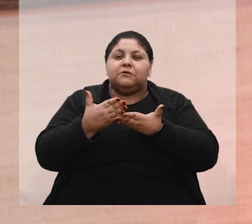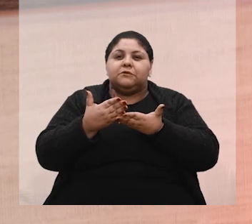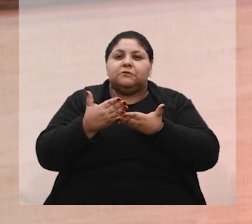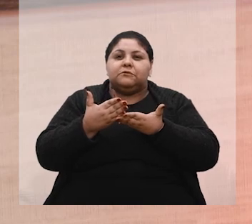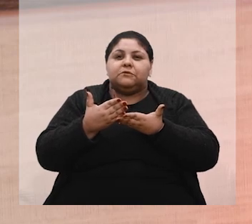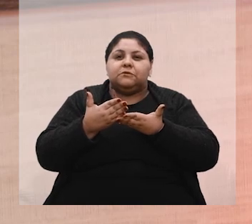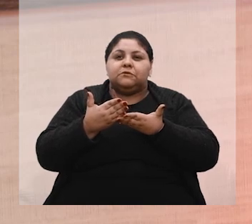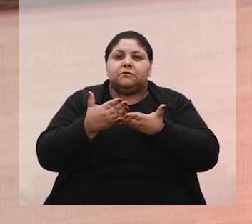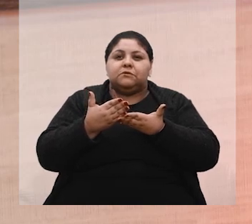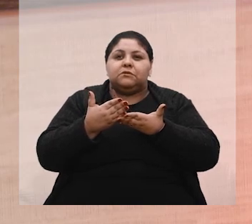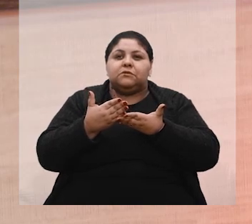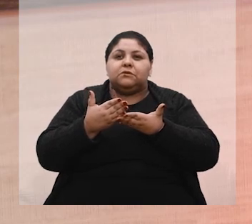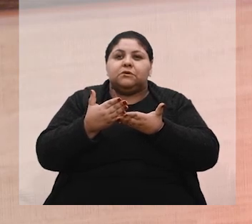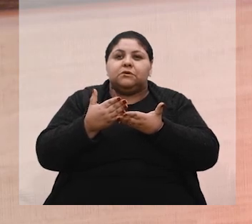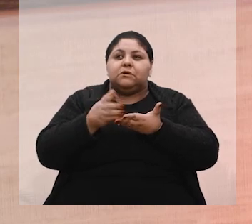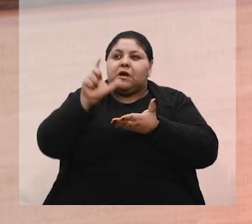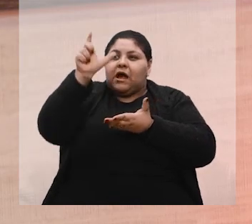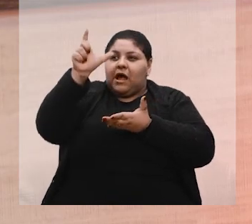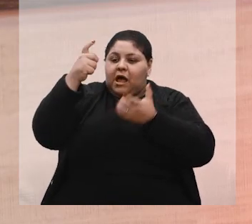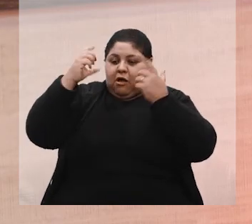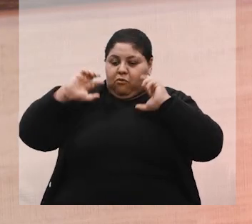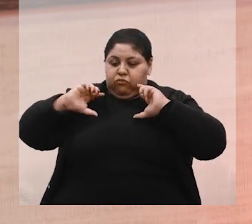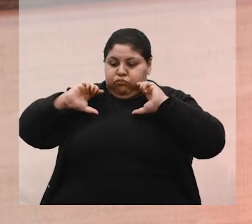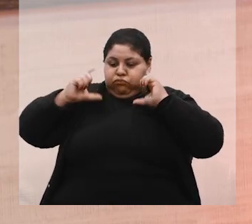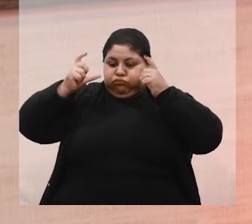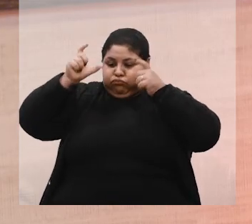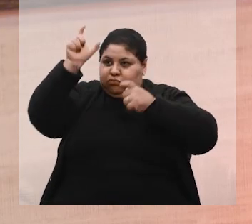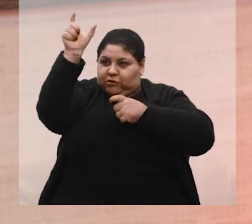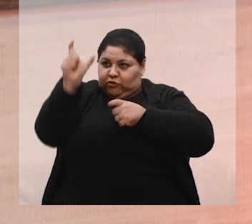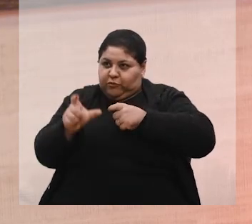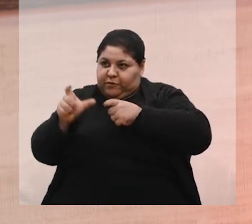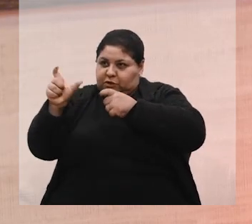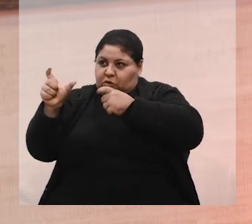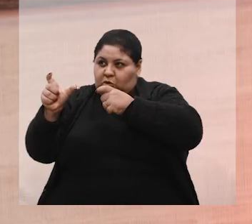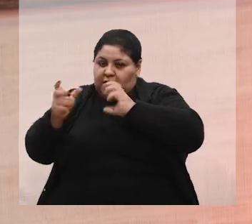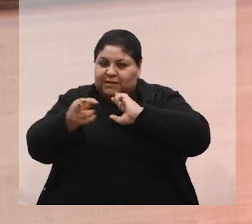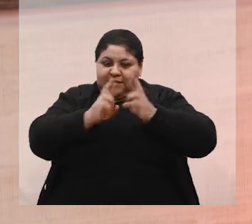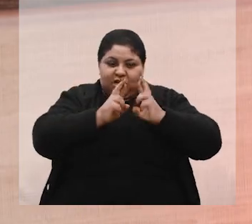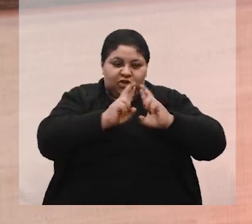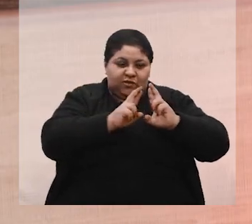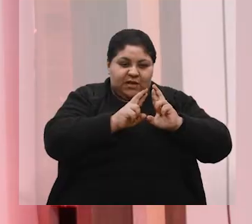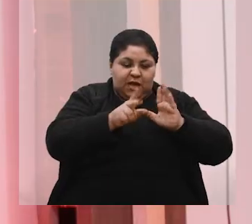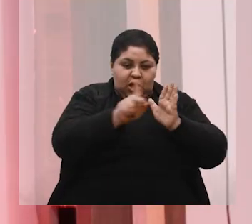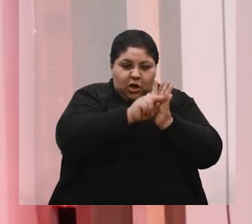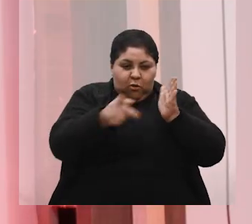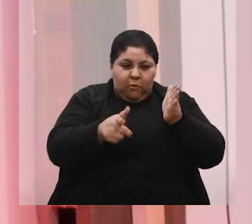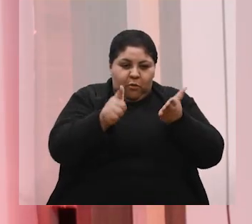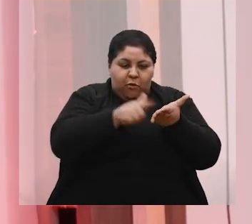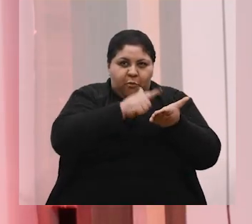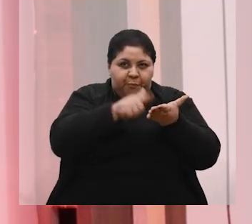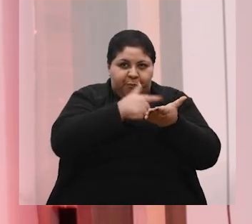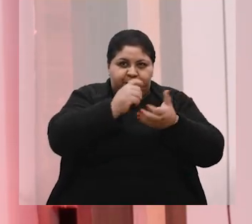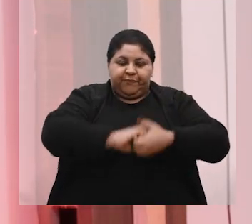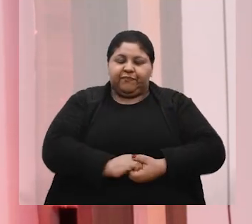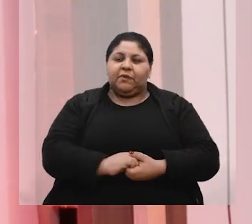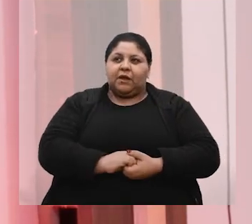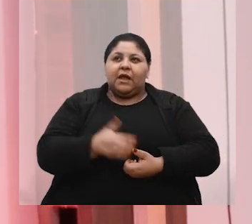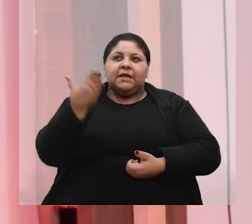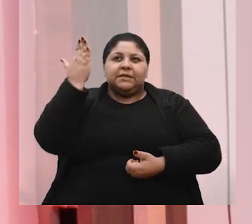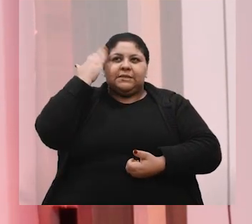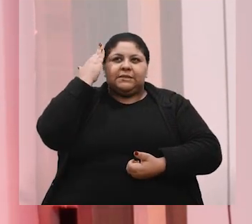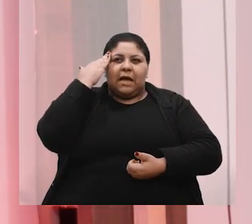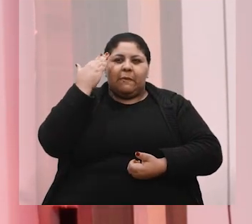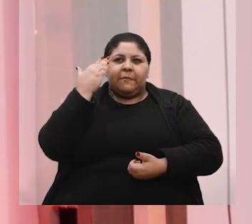da tua persona se relacionando com a própria obra. Sabe que eu estava vindo para cá e eu